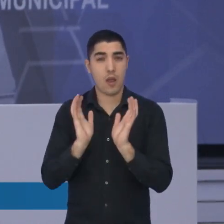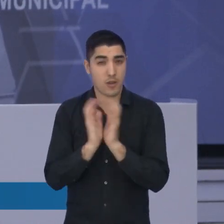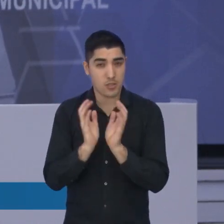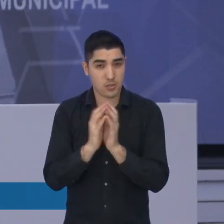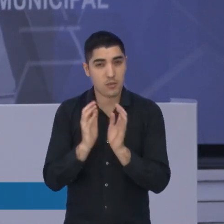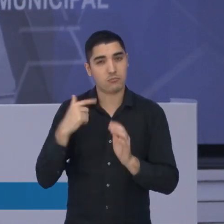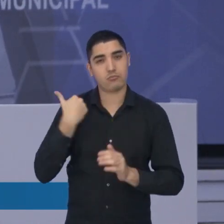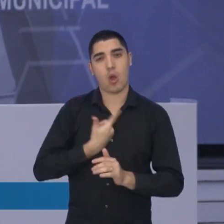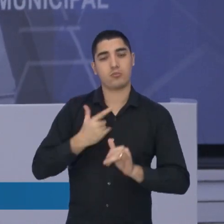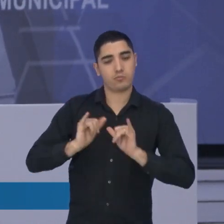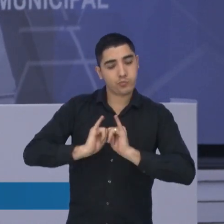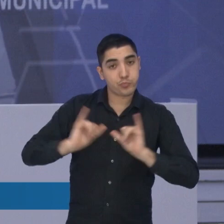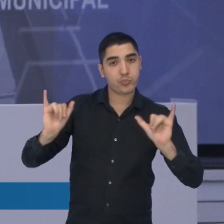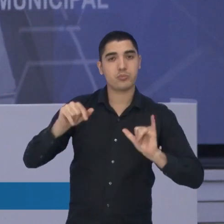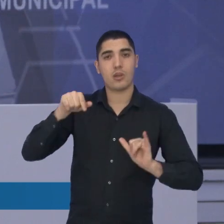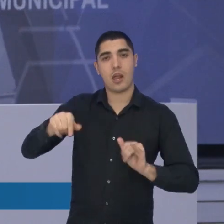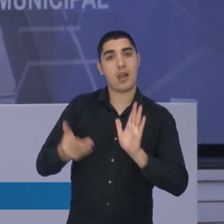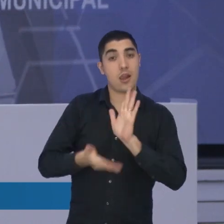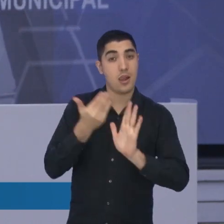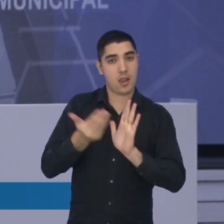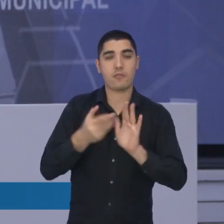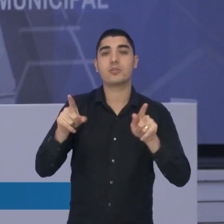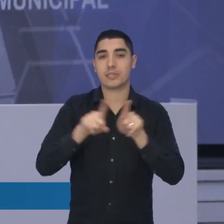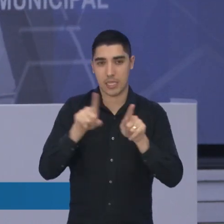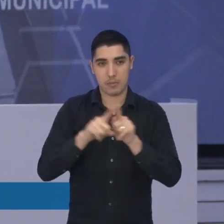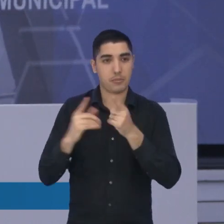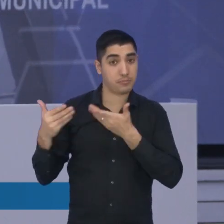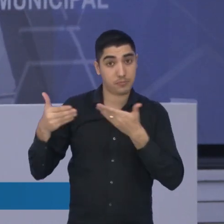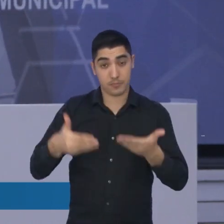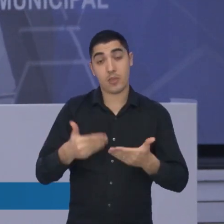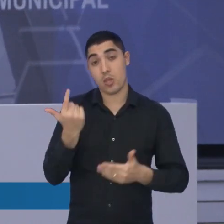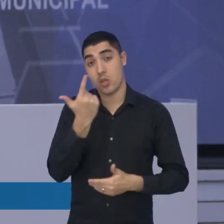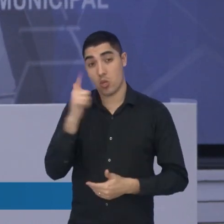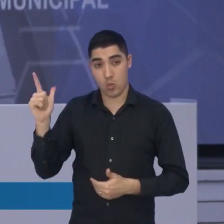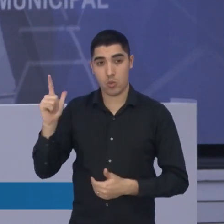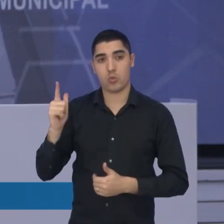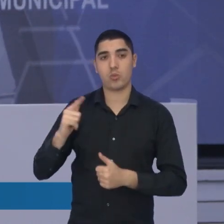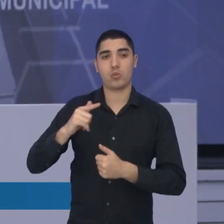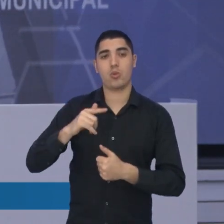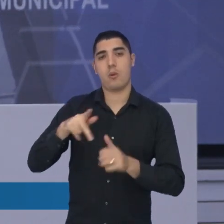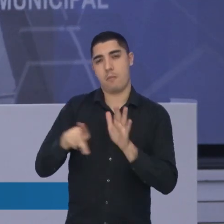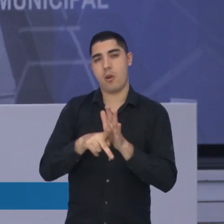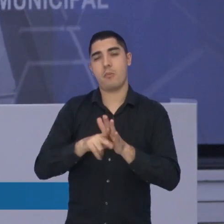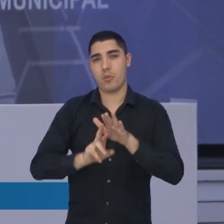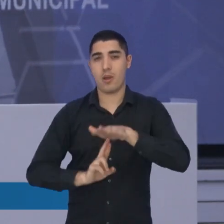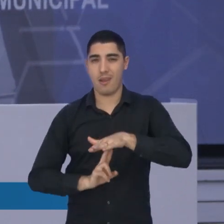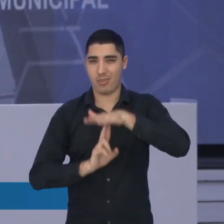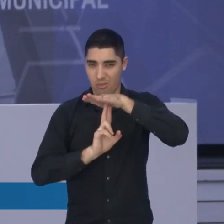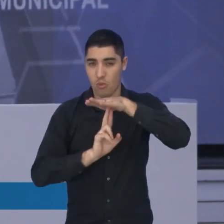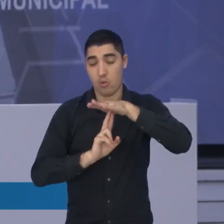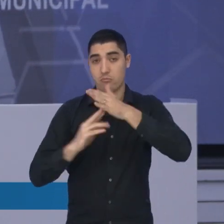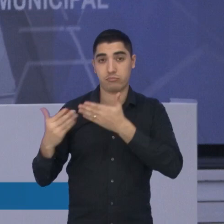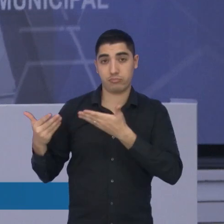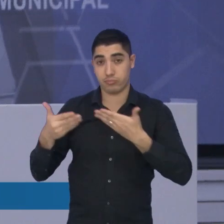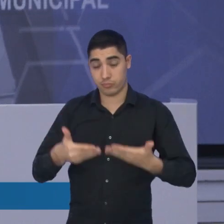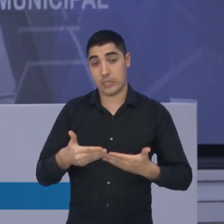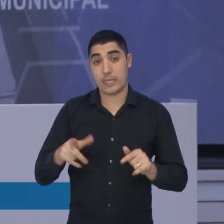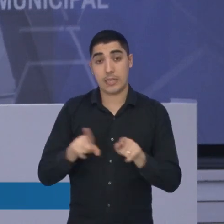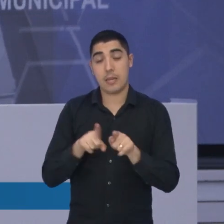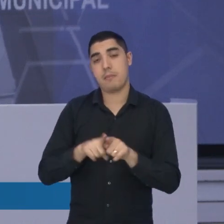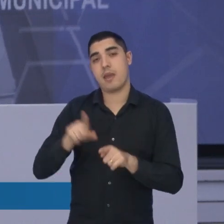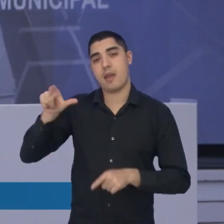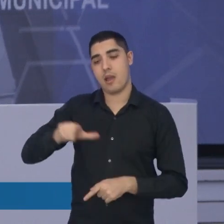ex-ministro da CIT, o Sérgio Rezende, do reitor e do vice-reitor da universidade. A mídia alternativa, Luiz Nassif, o